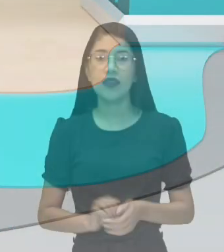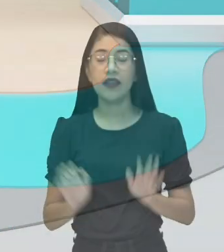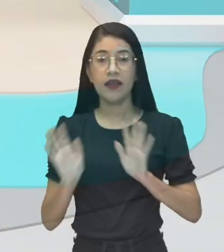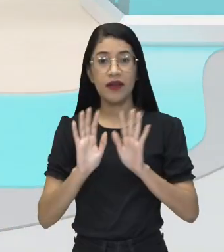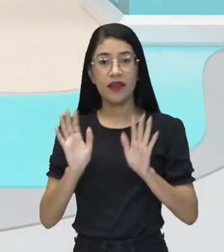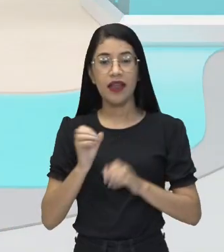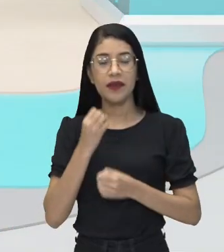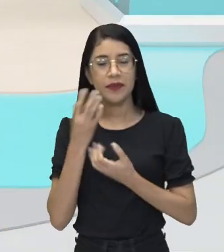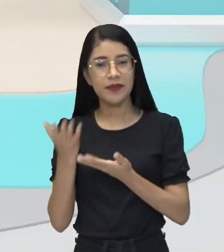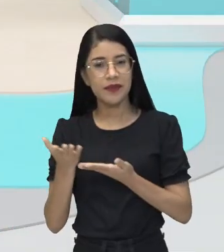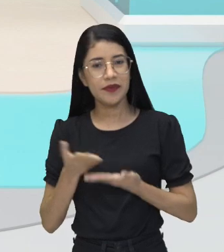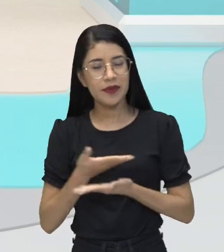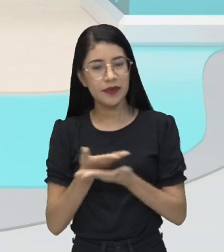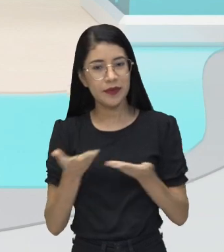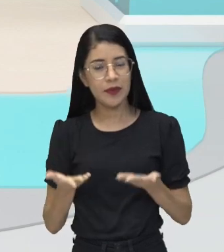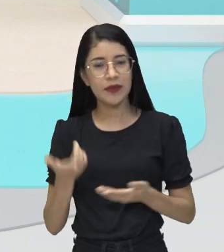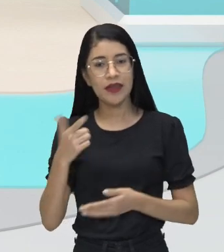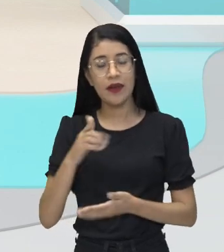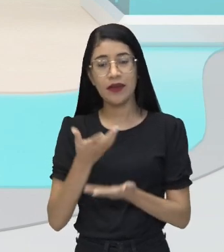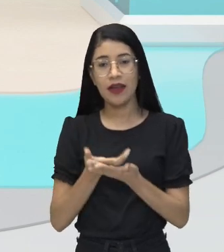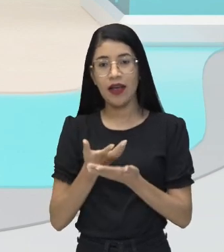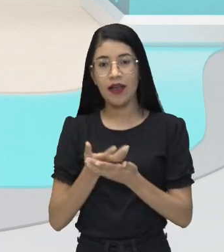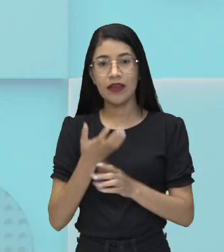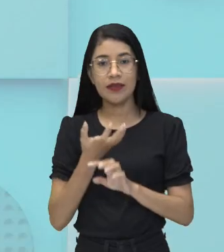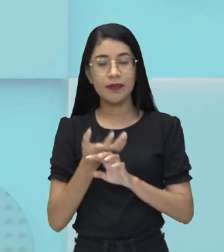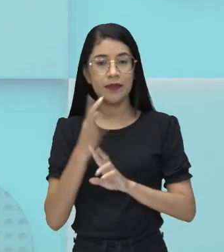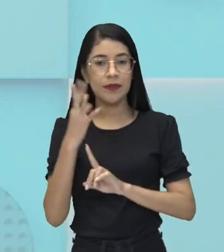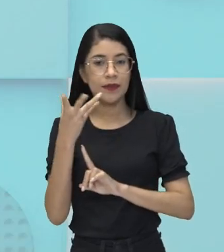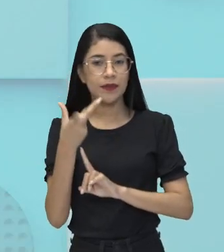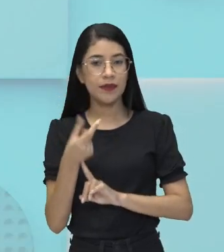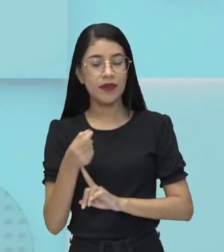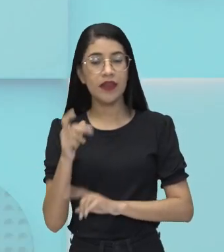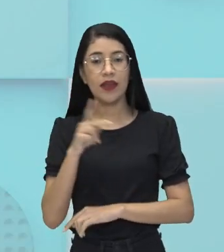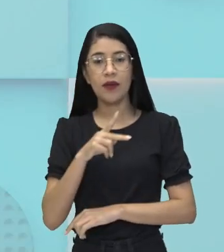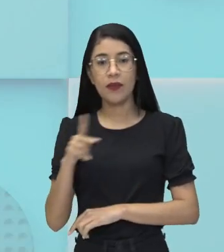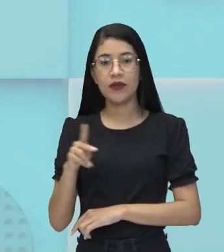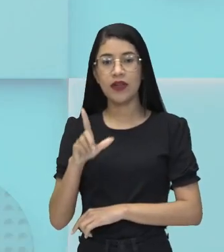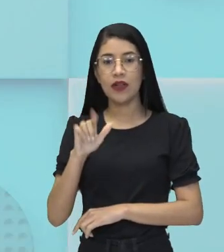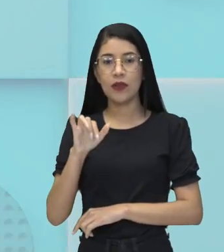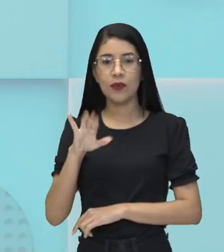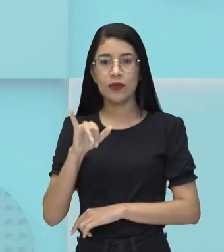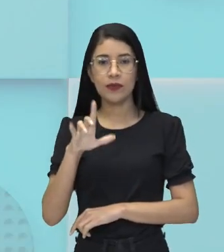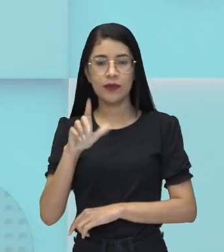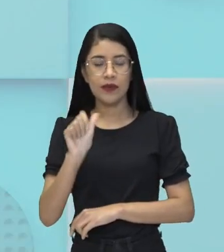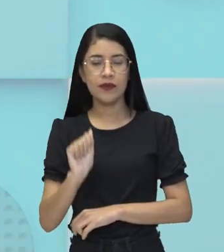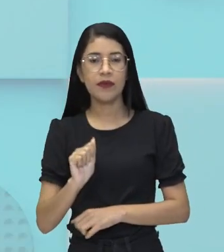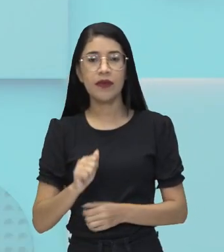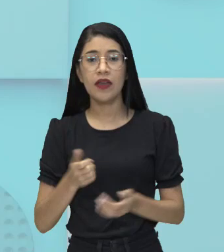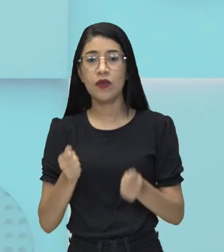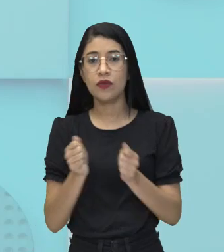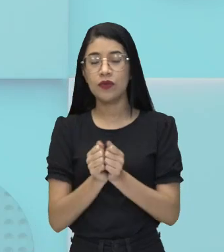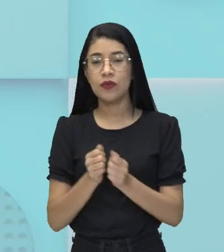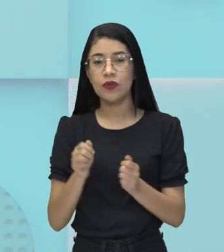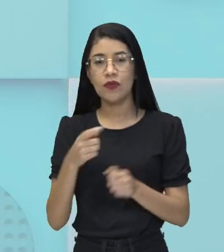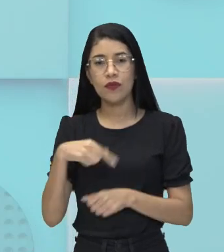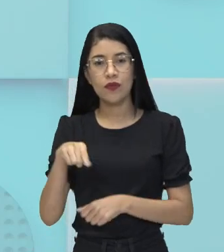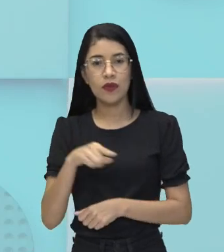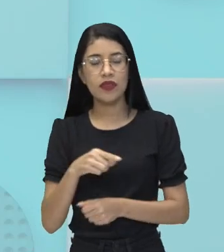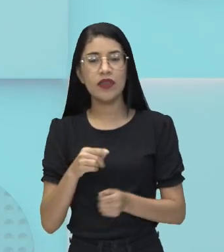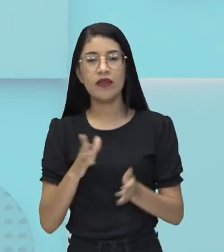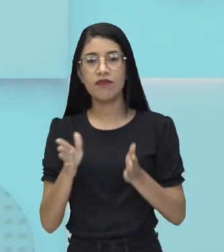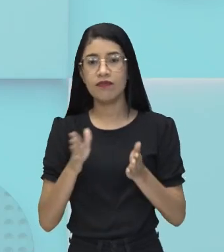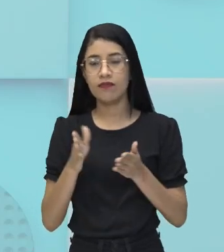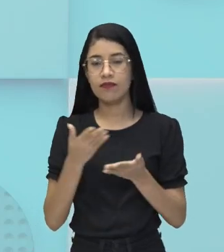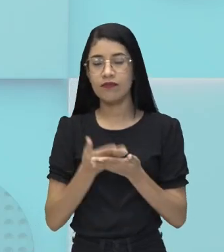Olá, sejam todos bem-vindos para mais uma aula de arte. Eu sou a professora Lúcia Santos e vou estar com vocês aqui nesse